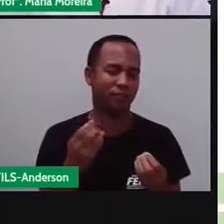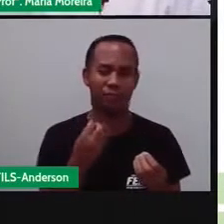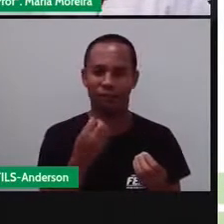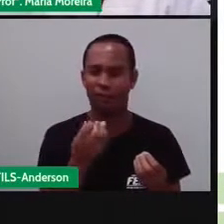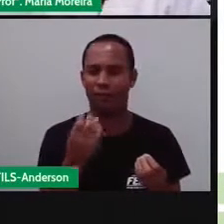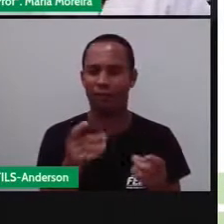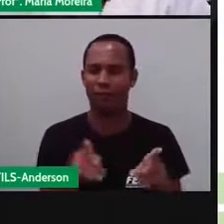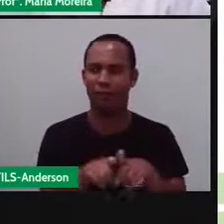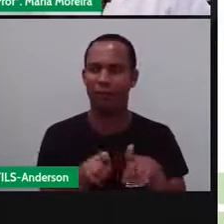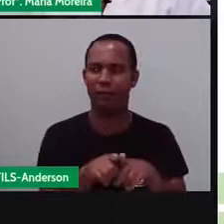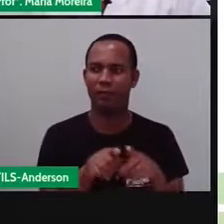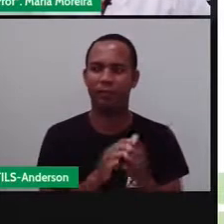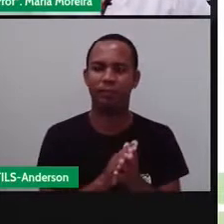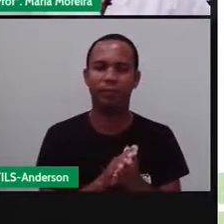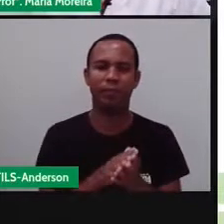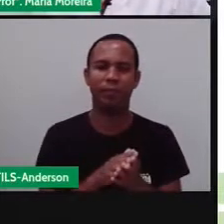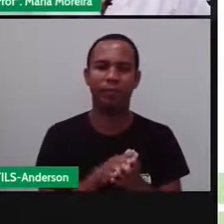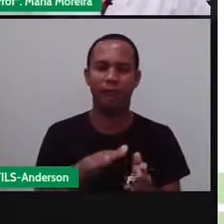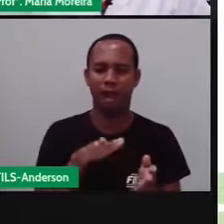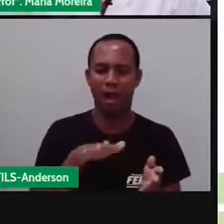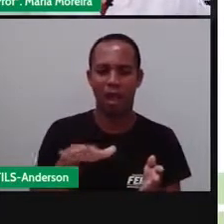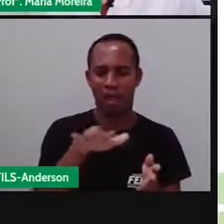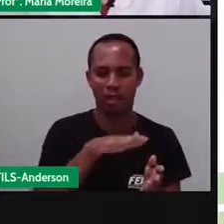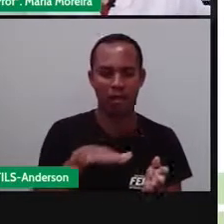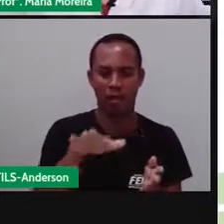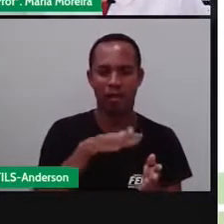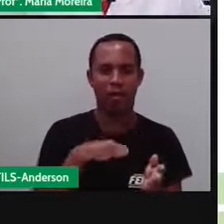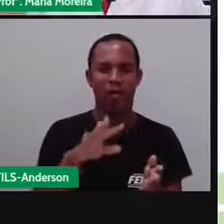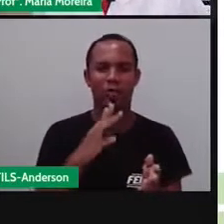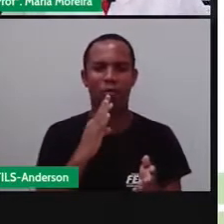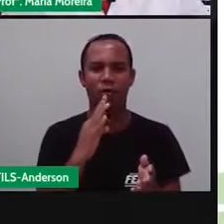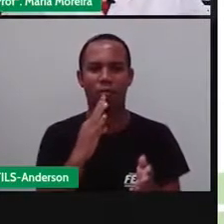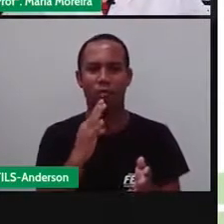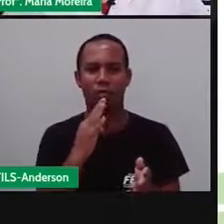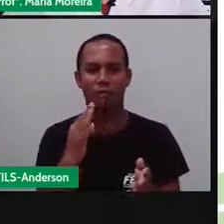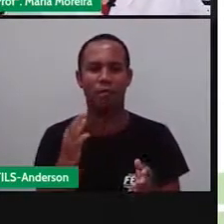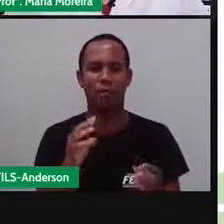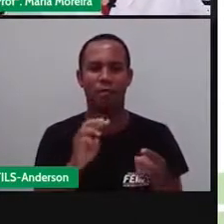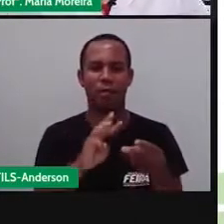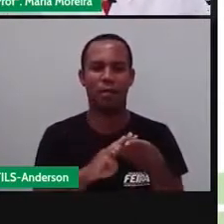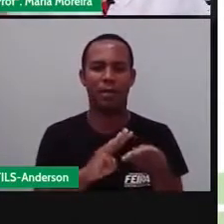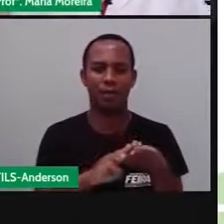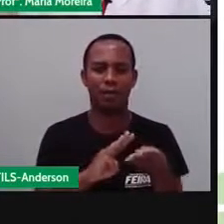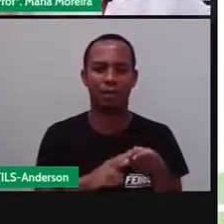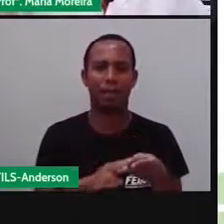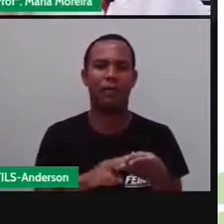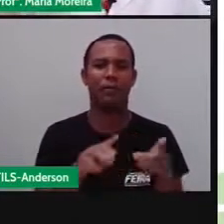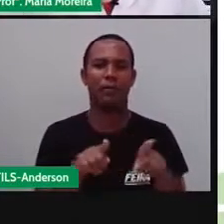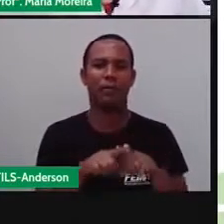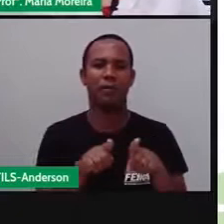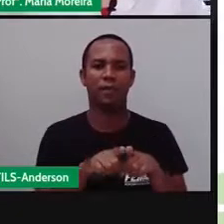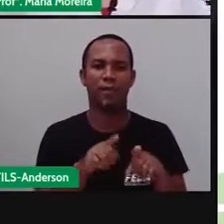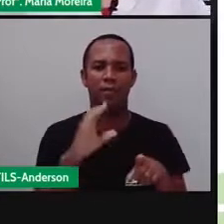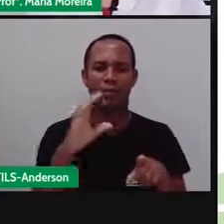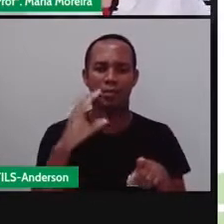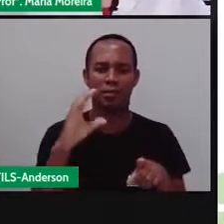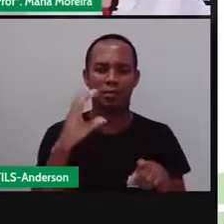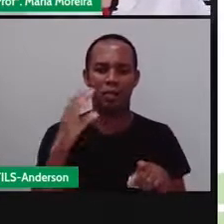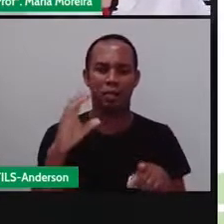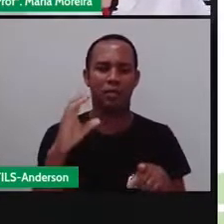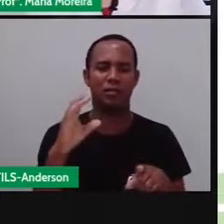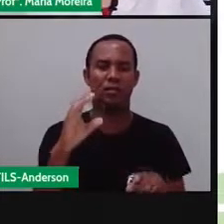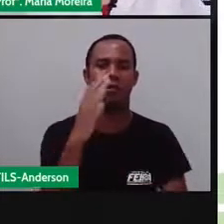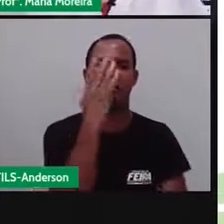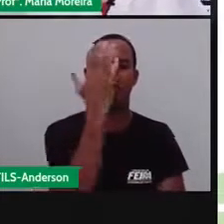qualidade, né? Nossa área de conhecimento interdisciplinar, matemática e quem? Ciências da natureza